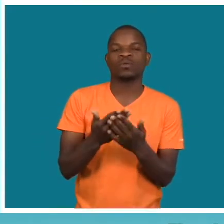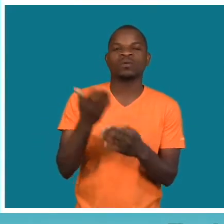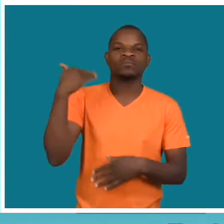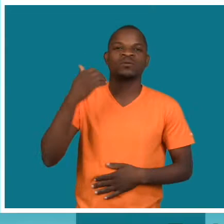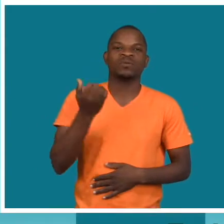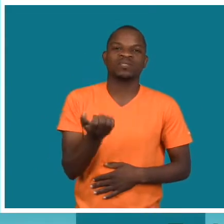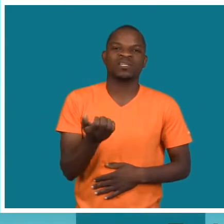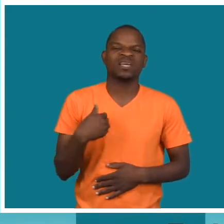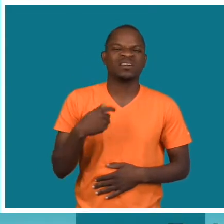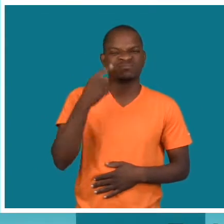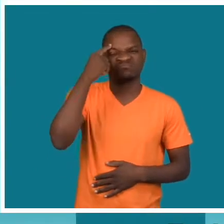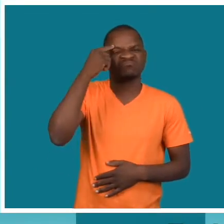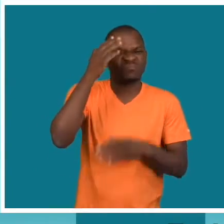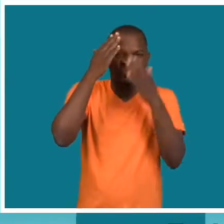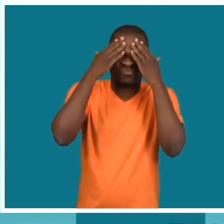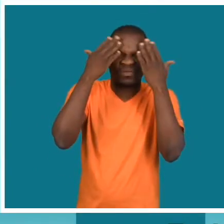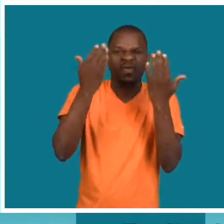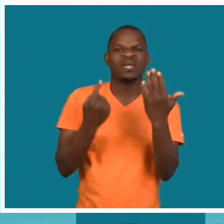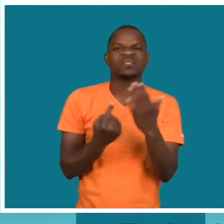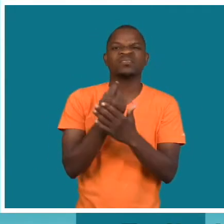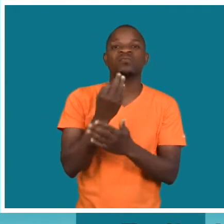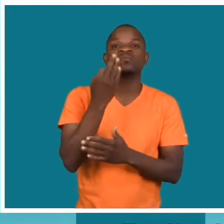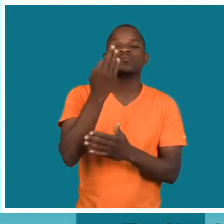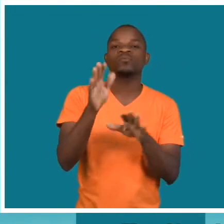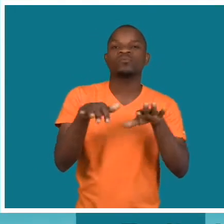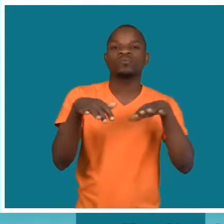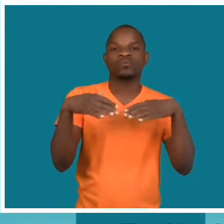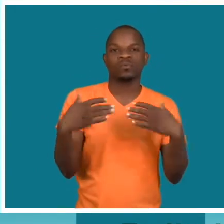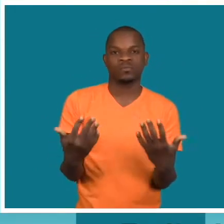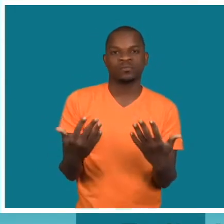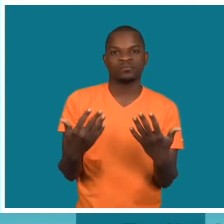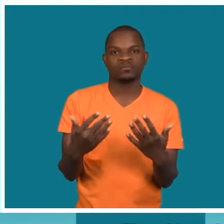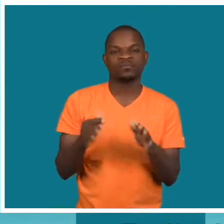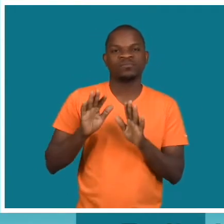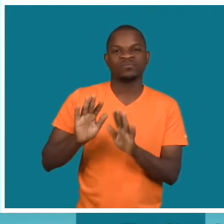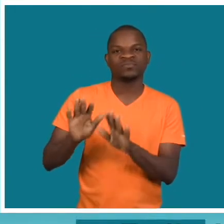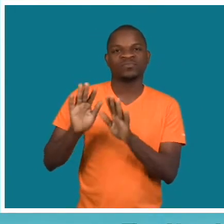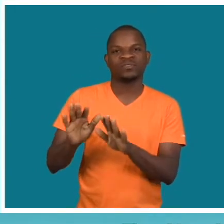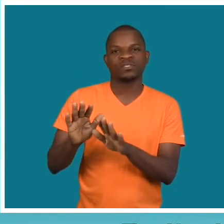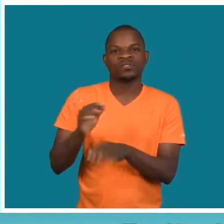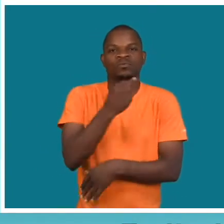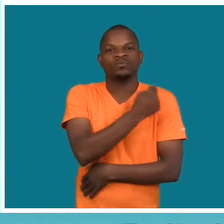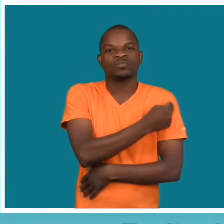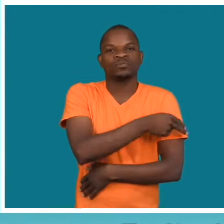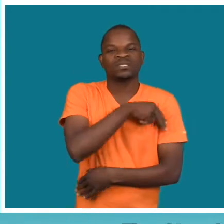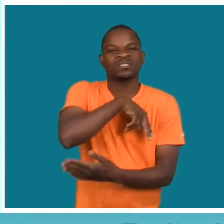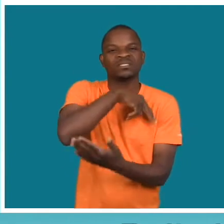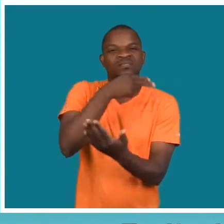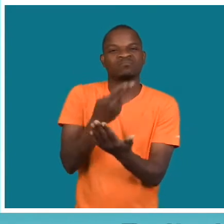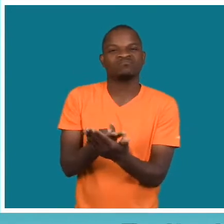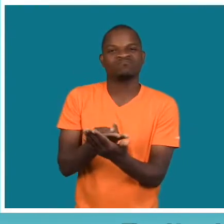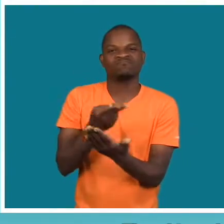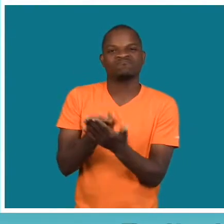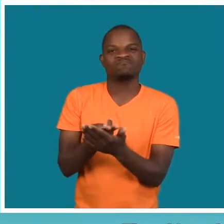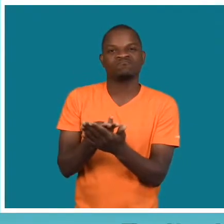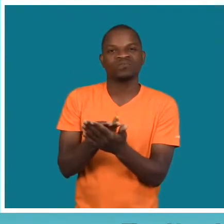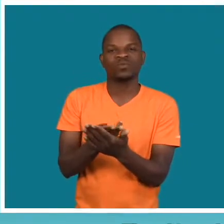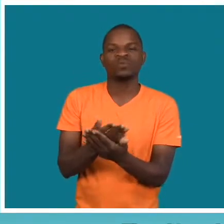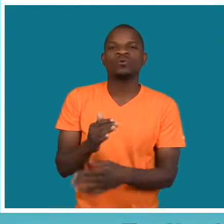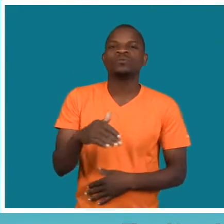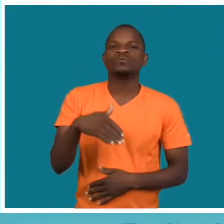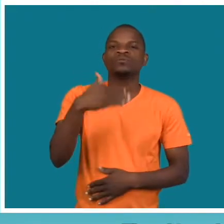como é que isso ia me afetar. Eu fiquei no hospital muito tempo hospitalizado, comecei a